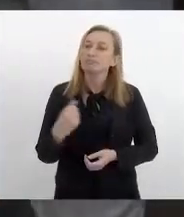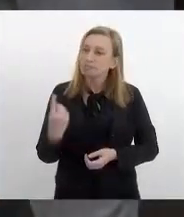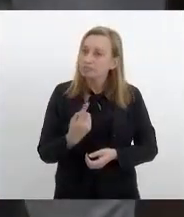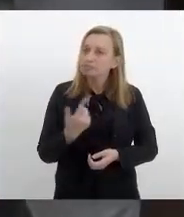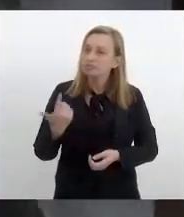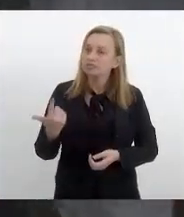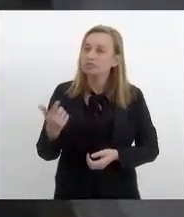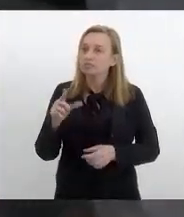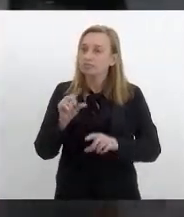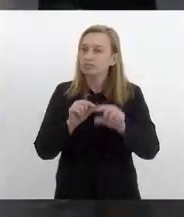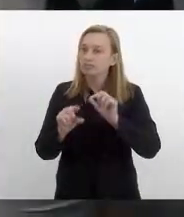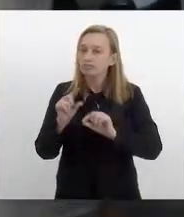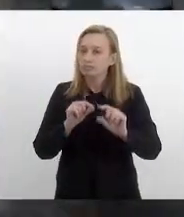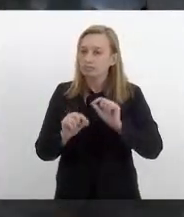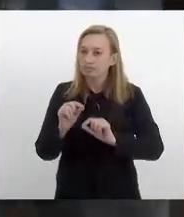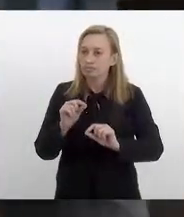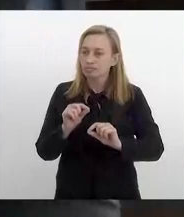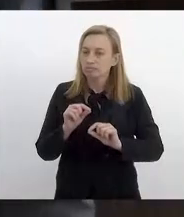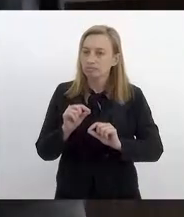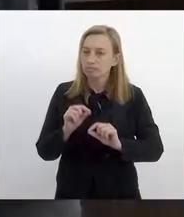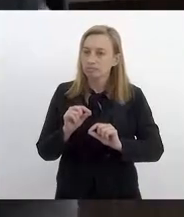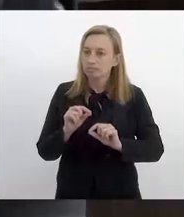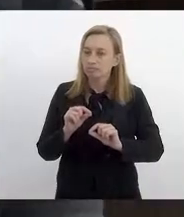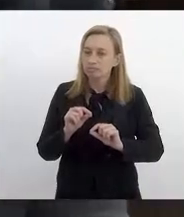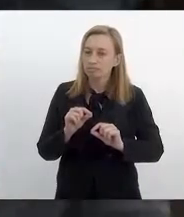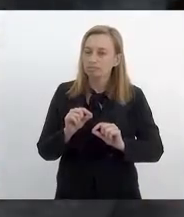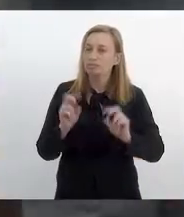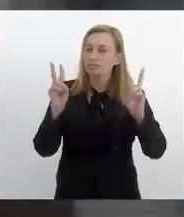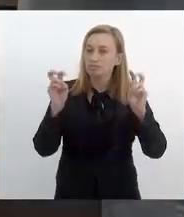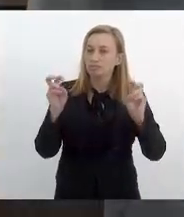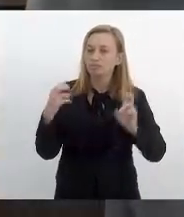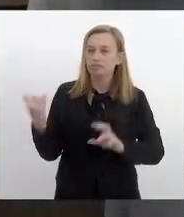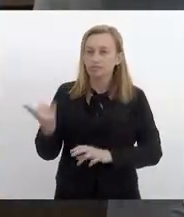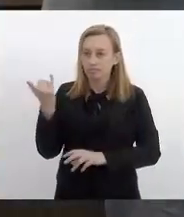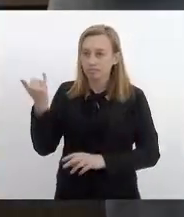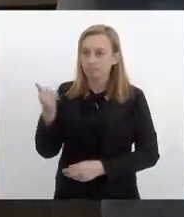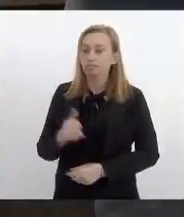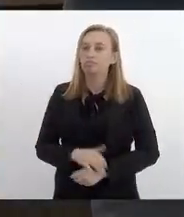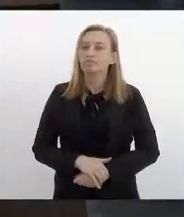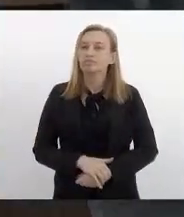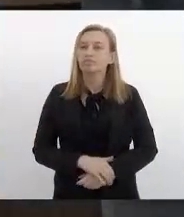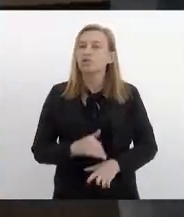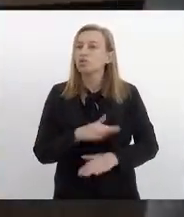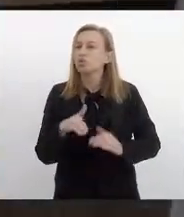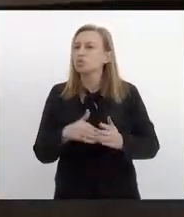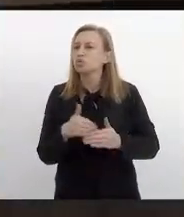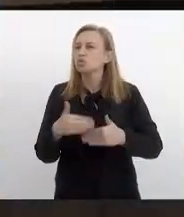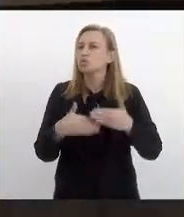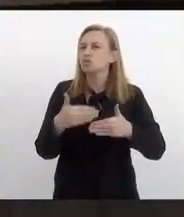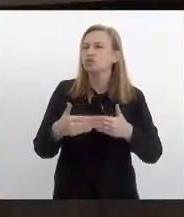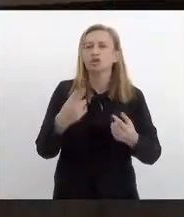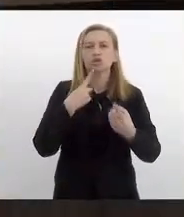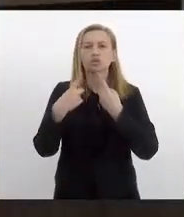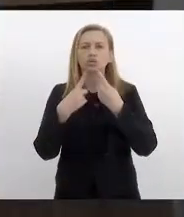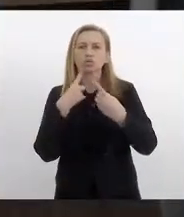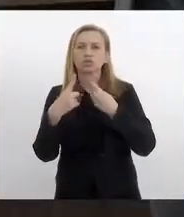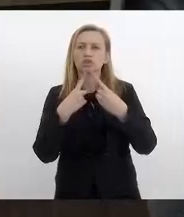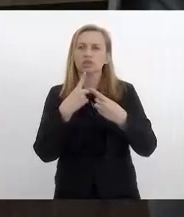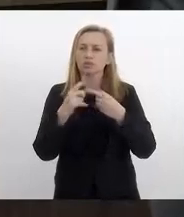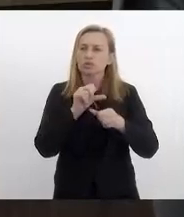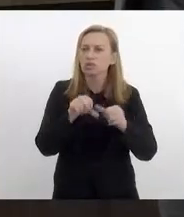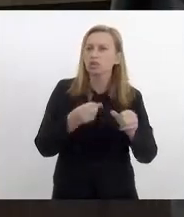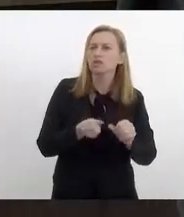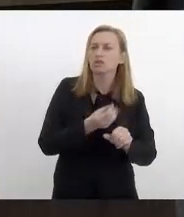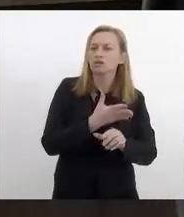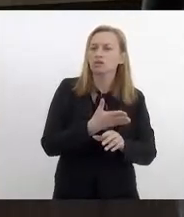tome decisões em consenso de matérias relevantes. Todo esse processo de discussão das reformas,